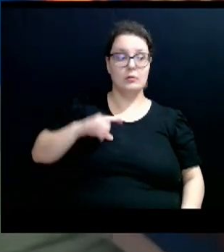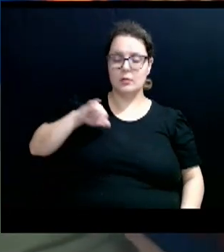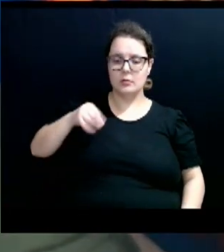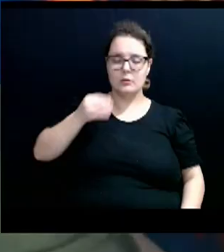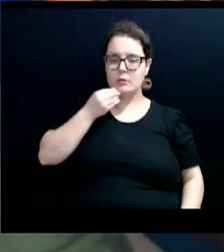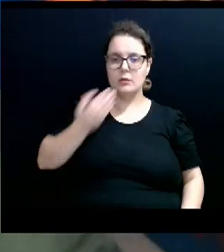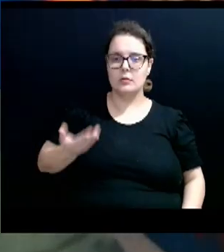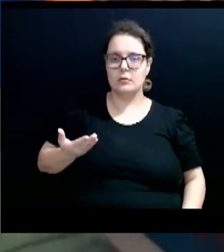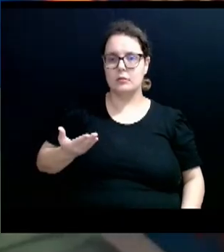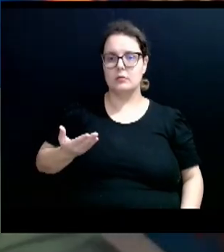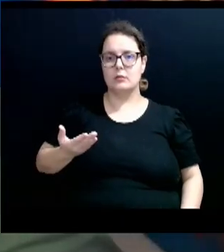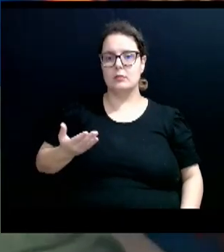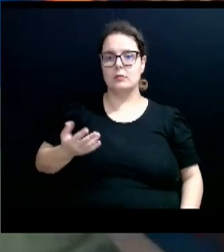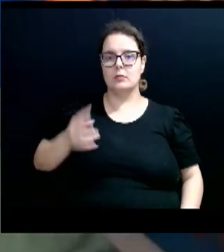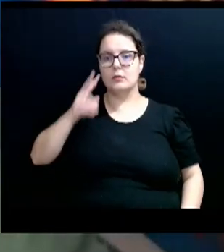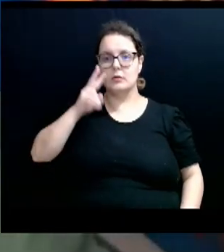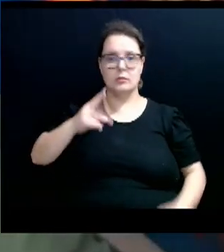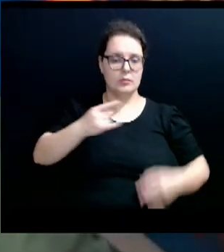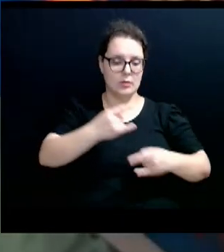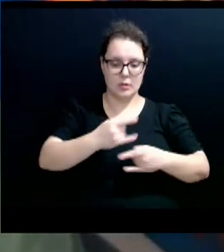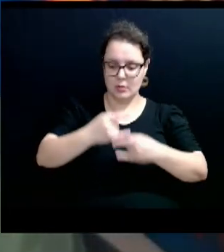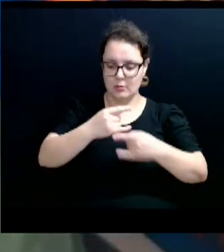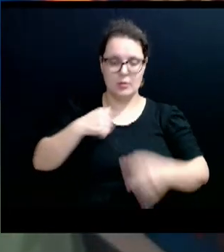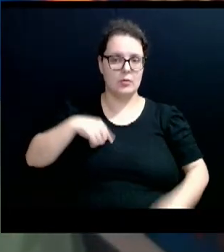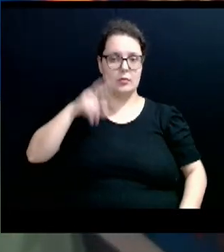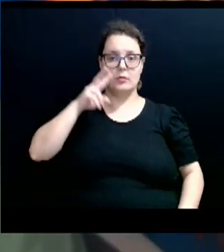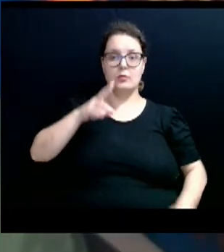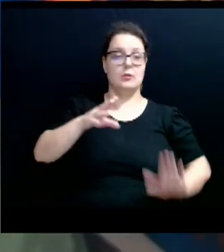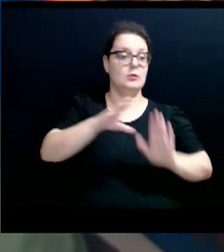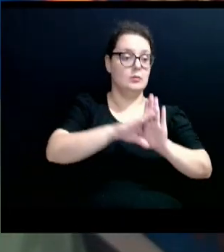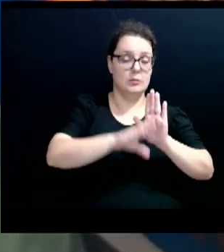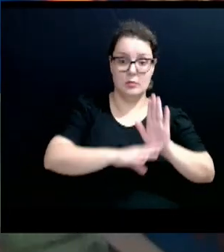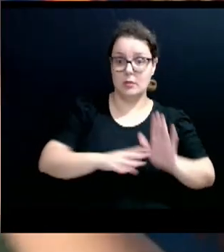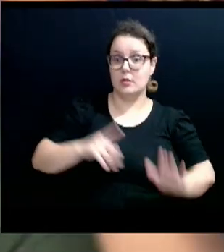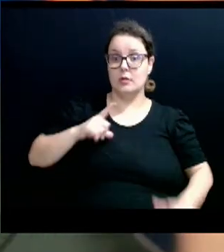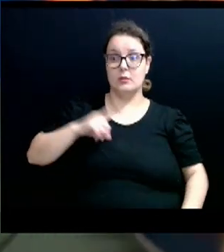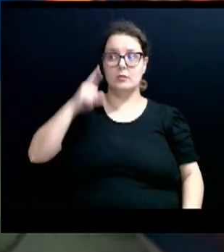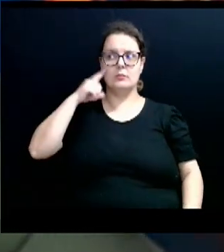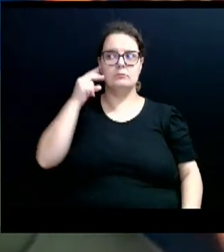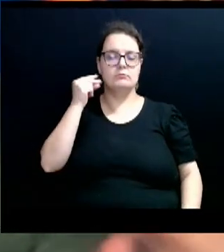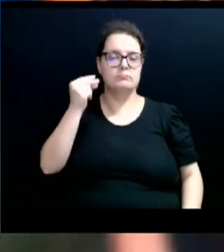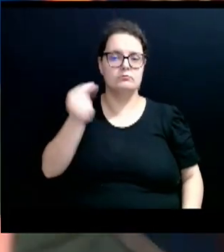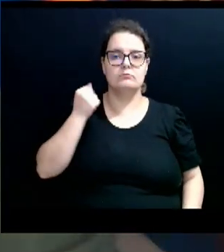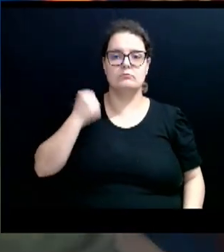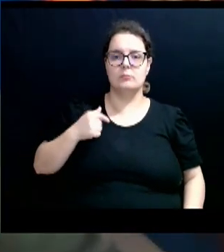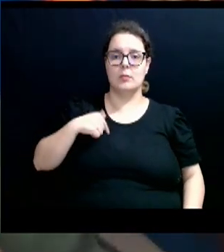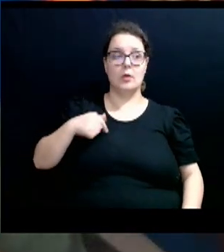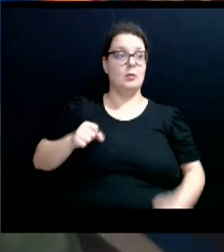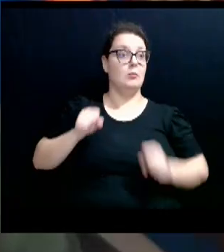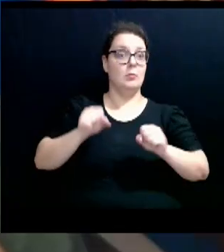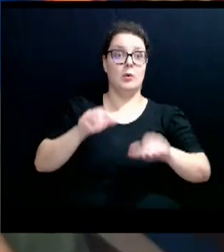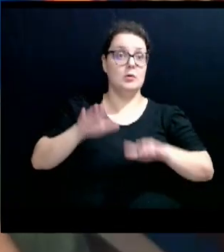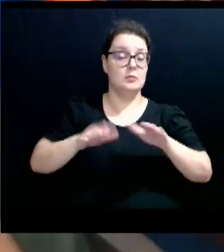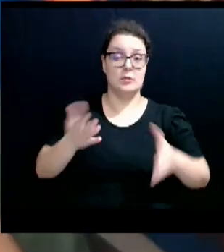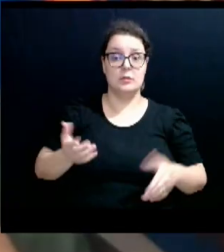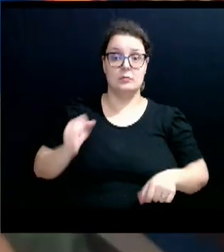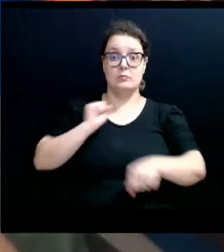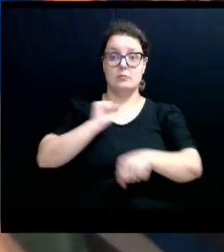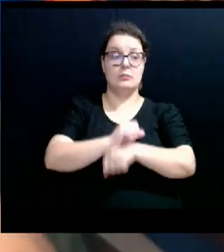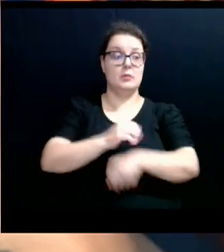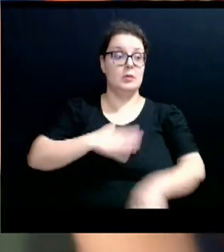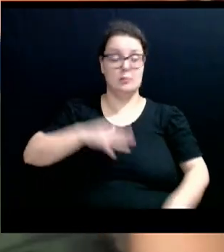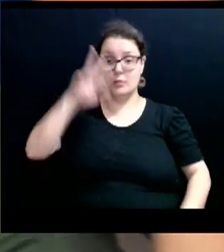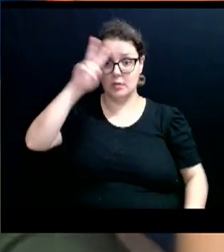vendo essa live, eu tô vendo esse programa, eu tô tendo esse insight, eu posso, de repente, parar para olhar minha história, levar isso